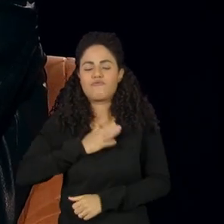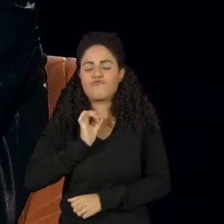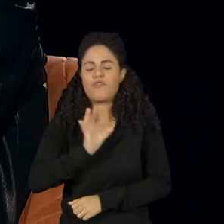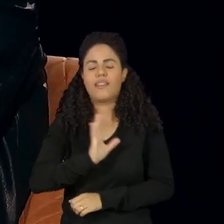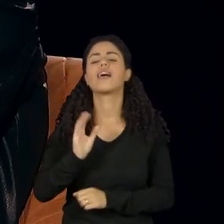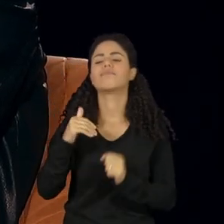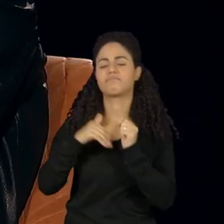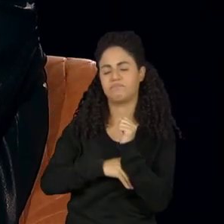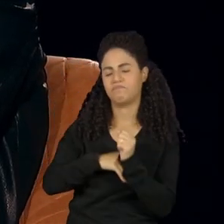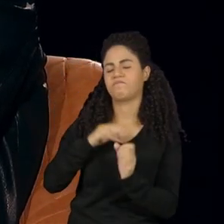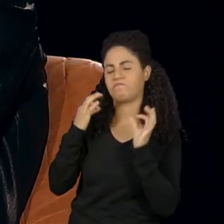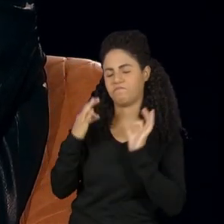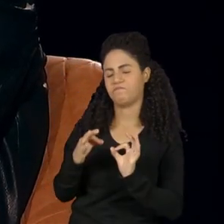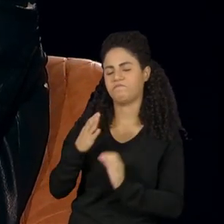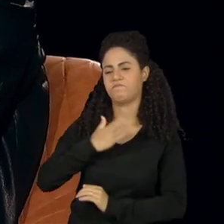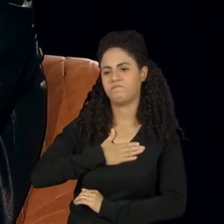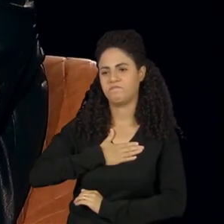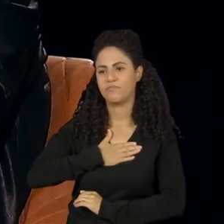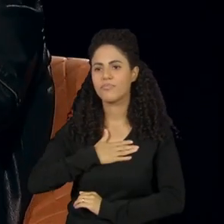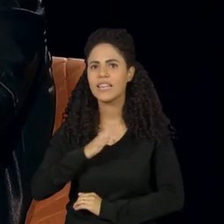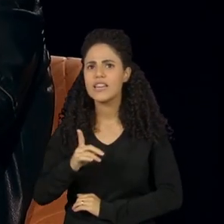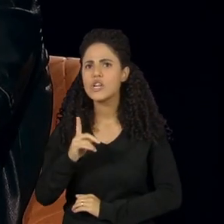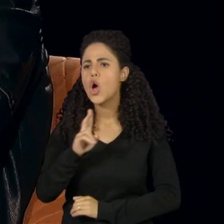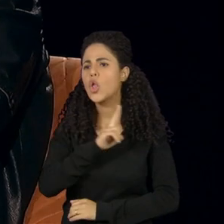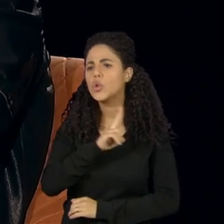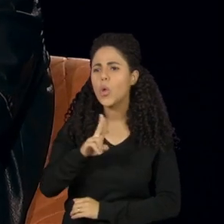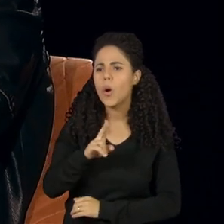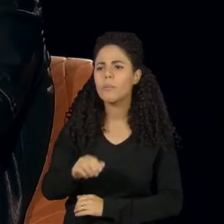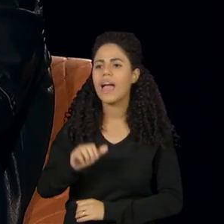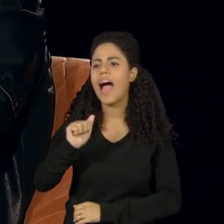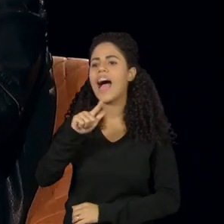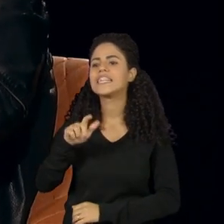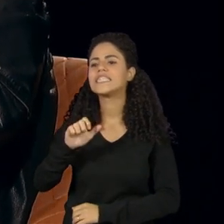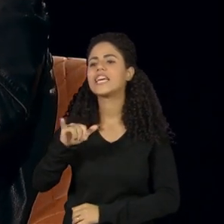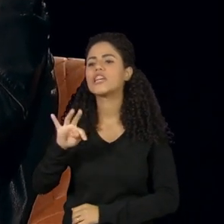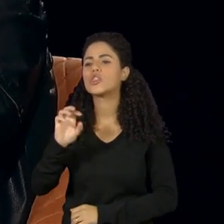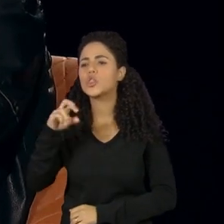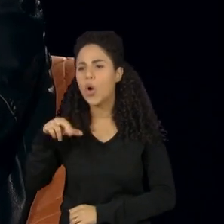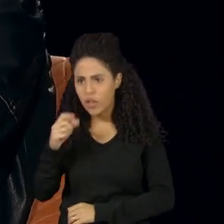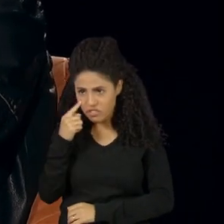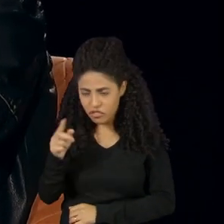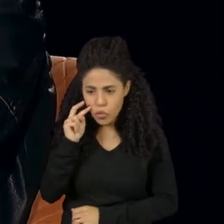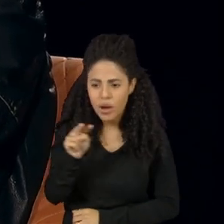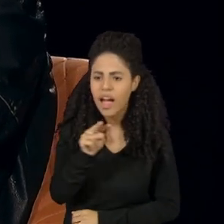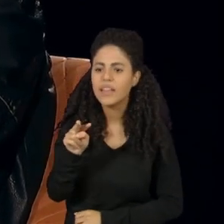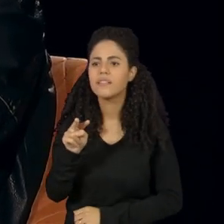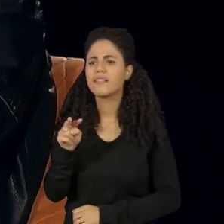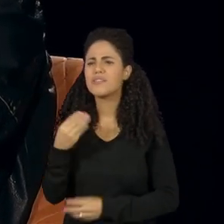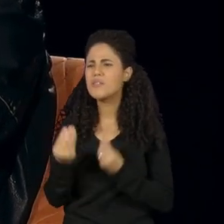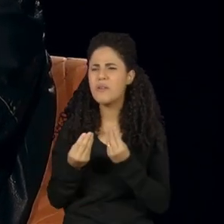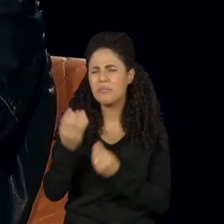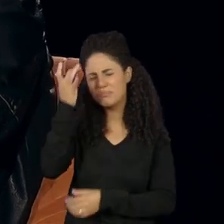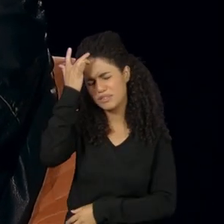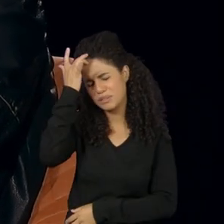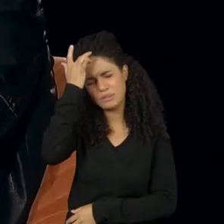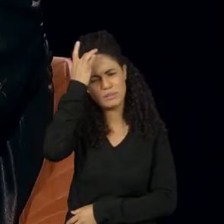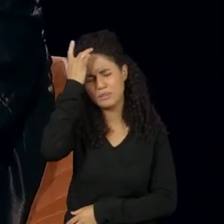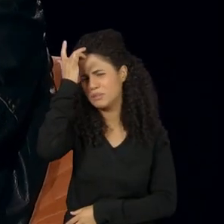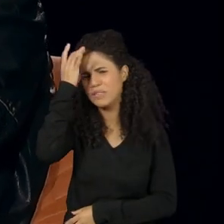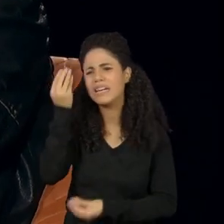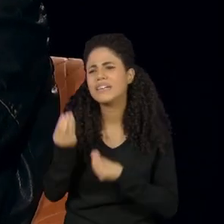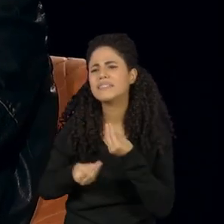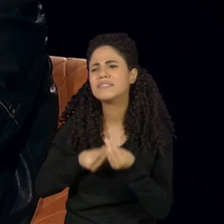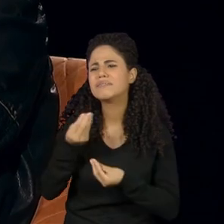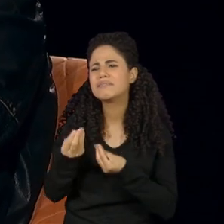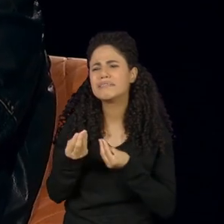E você viu, olha o nome, você viu uma azeitona por aí. E eu dizia que era teatro do absurdo, cara. E, na verdade, absurdo. É absurdo